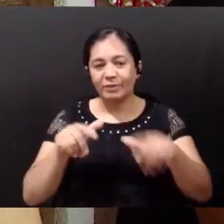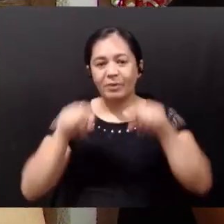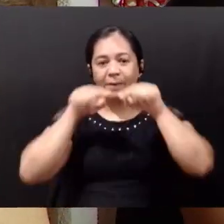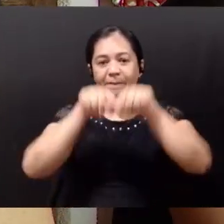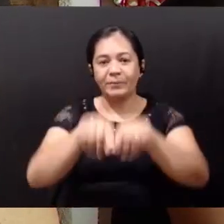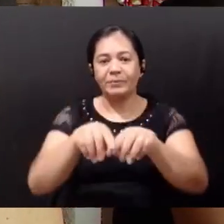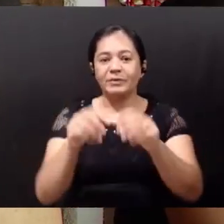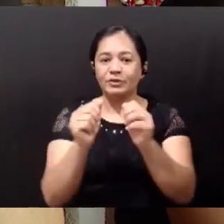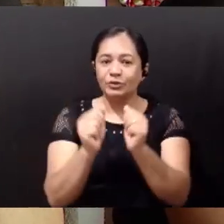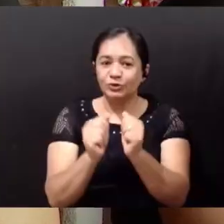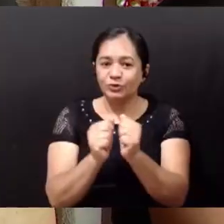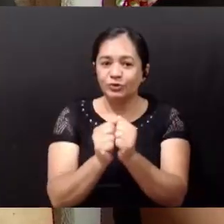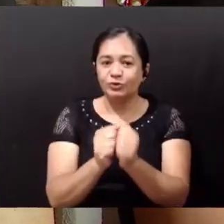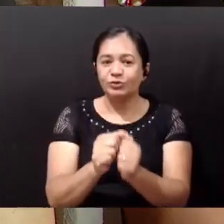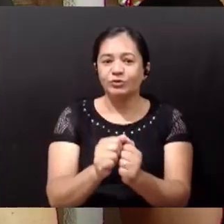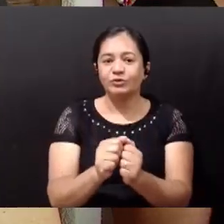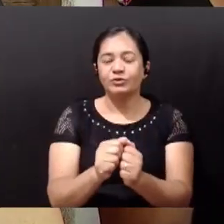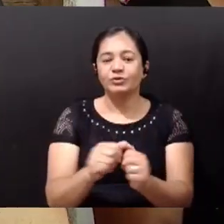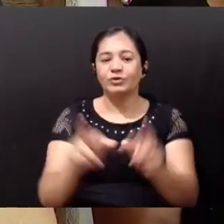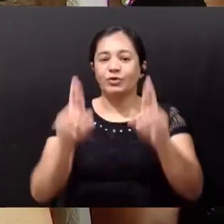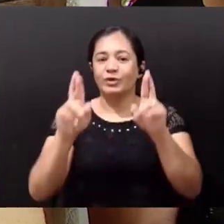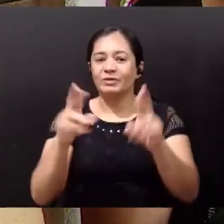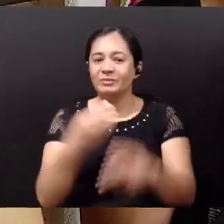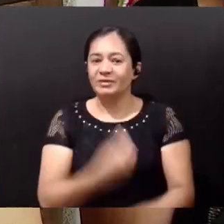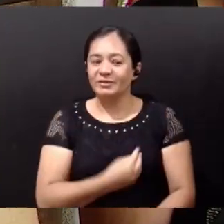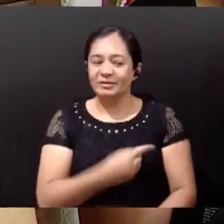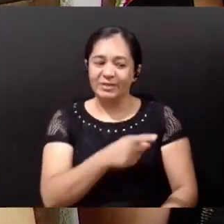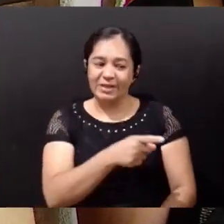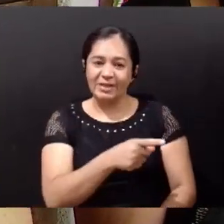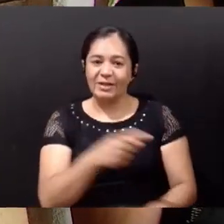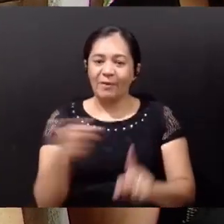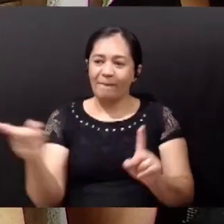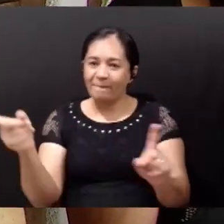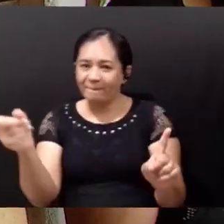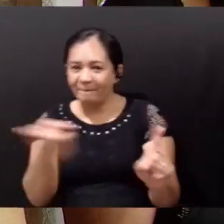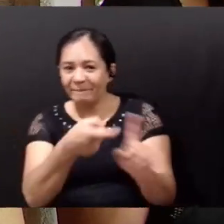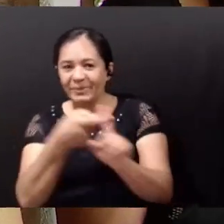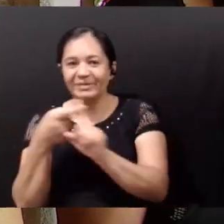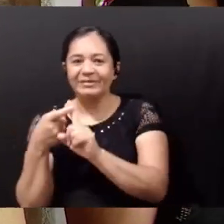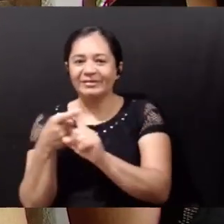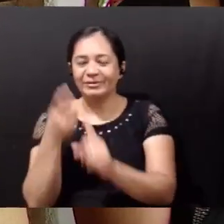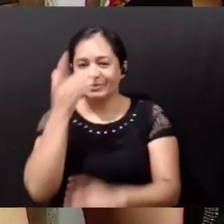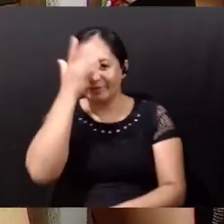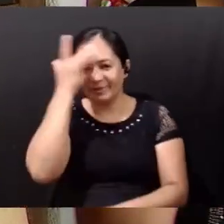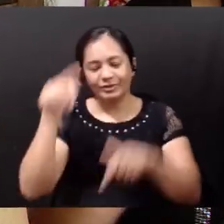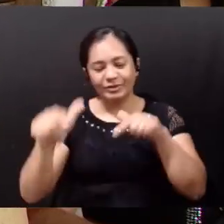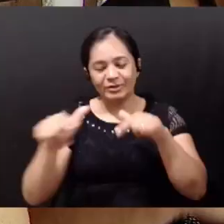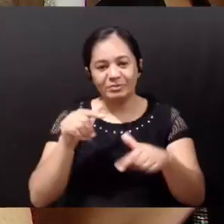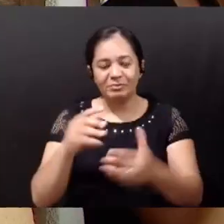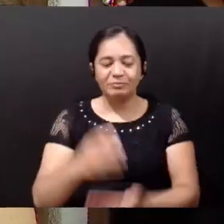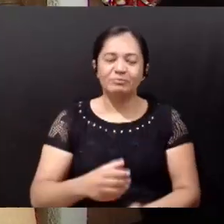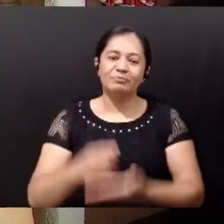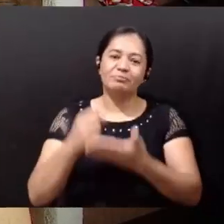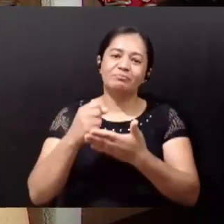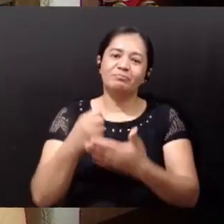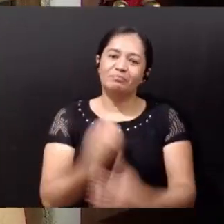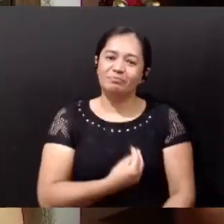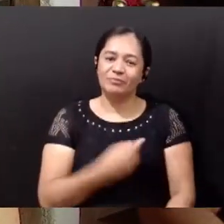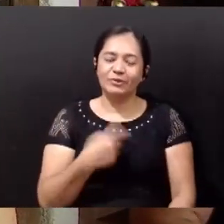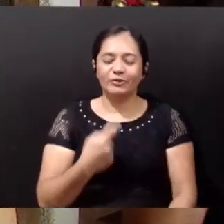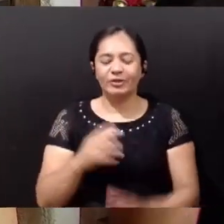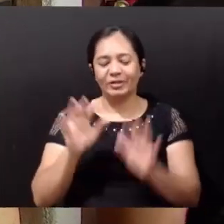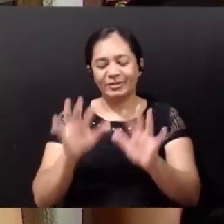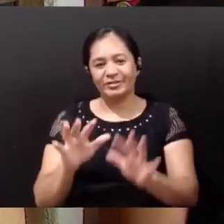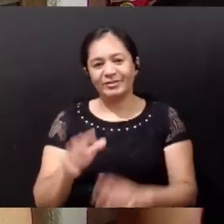Esperança e Vida. Ele é o pescador de homens, que ele faz um trabalho muito bonito de recuperá-los. E nós somos a isca, né? Chegamos